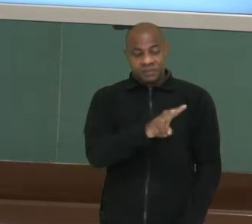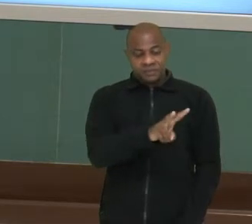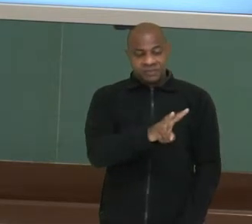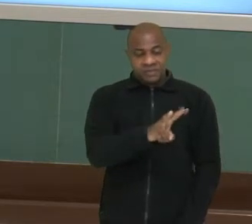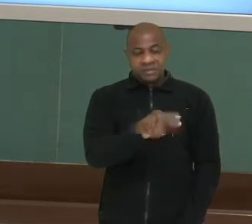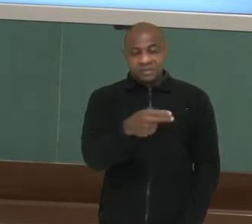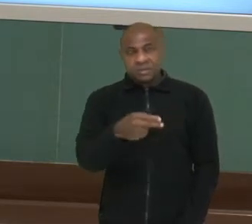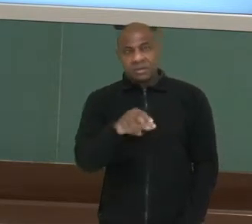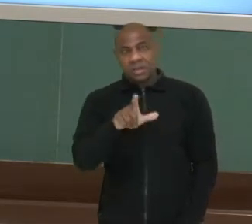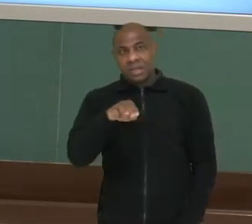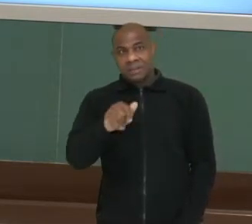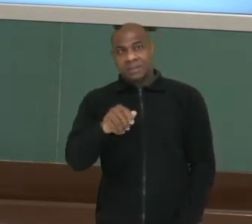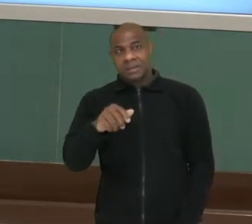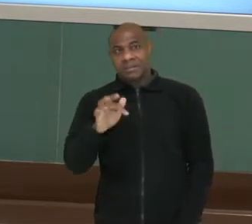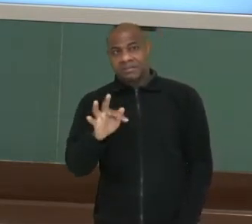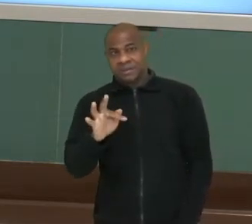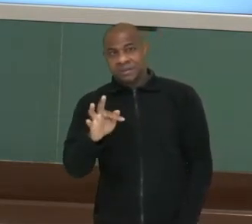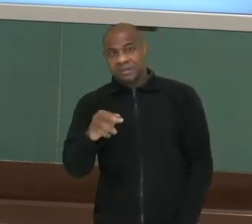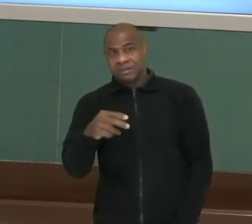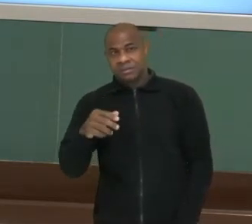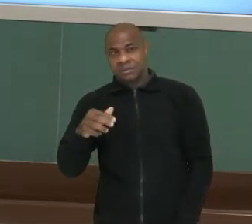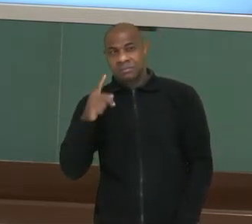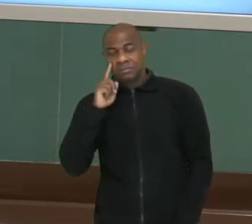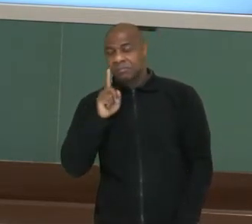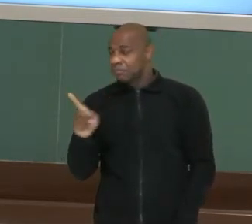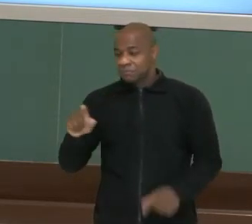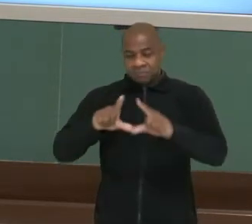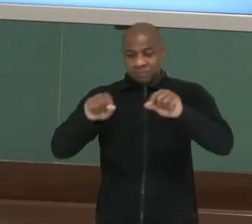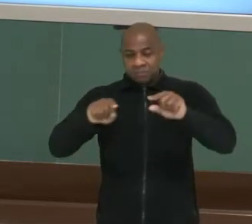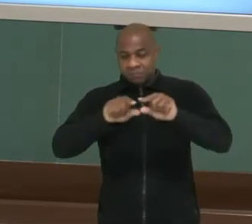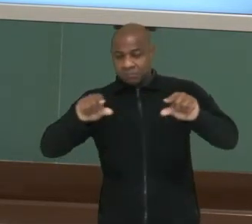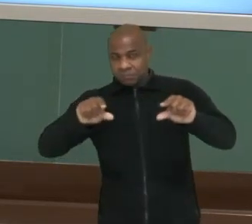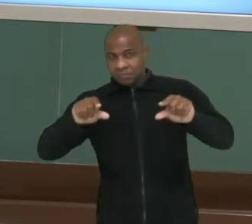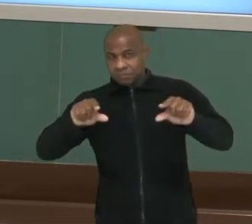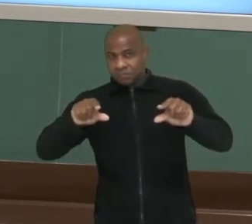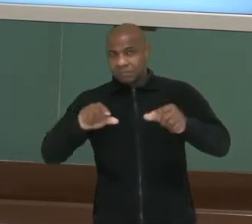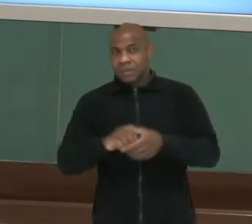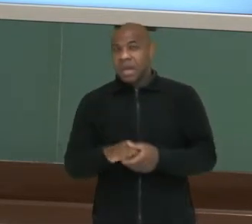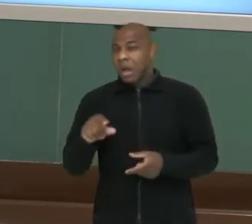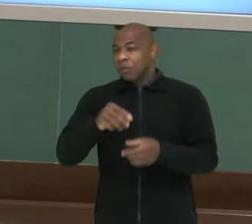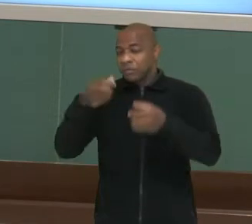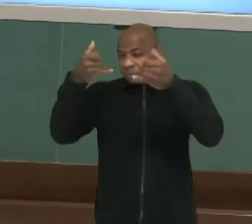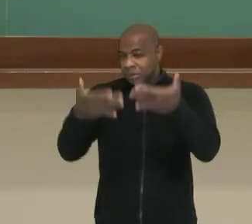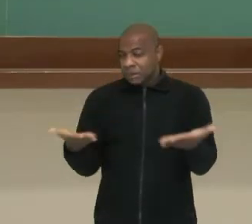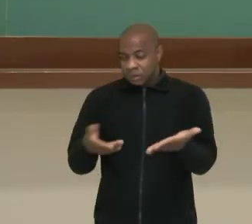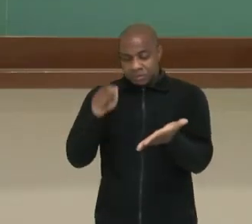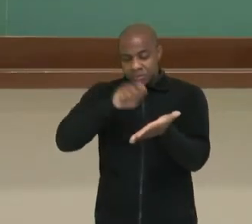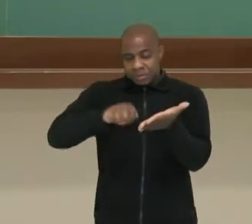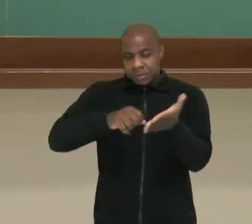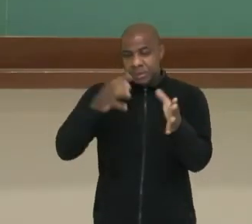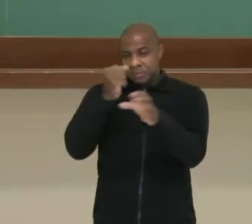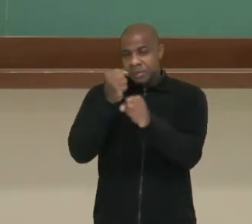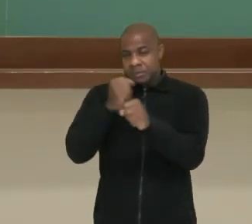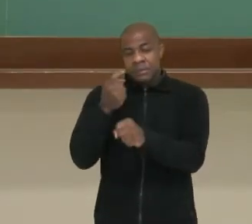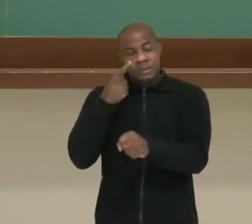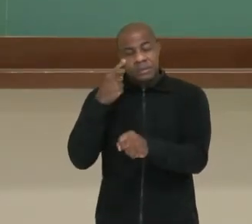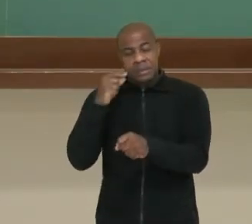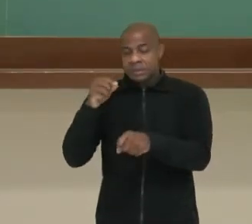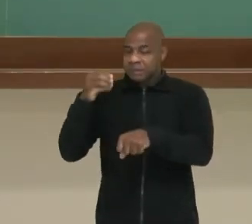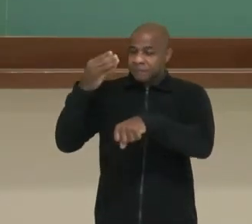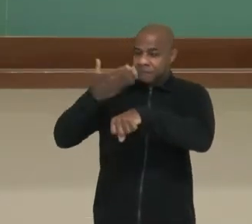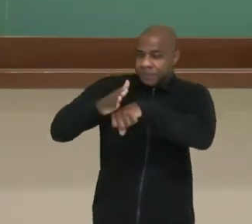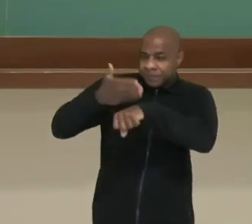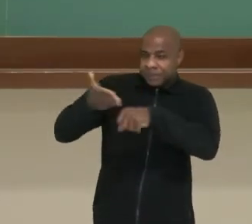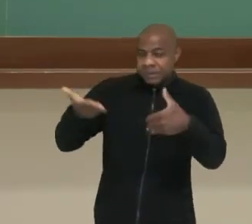calcule a frequência da onda emitida pelo controle remoto. Agora é sua vez. Você terá um tempo e eu